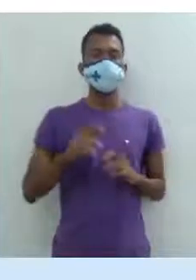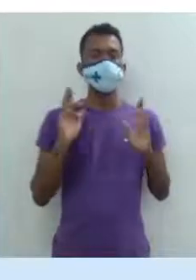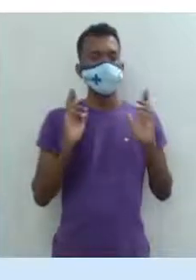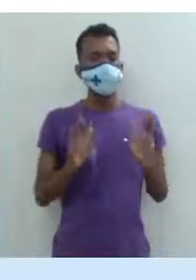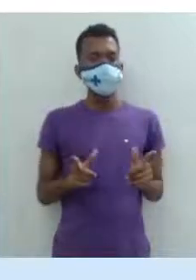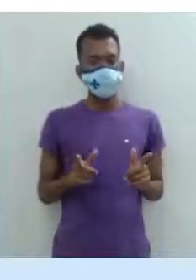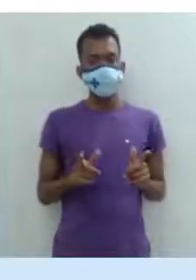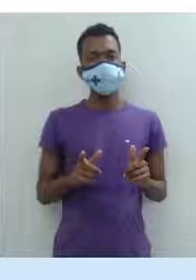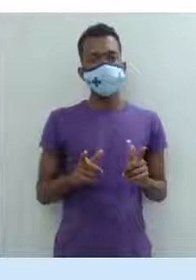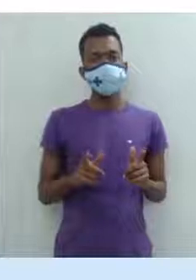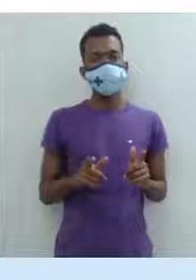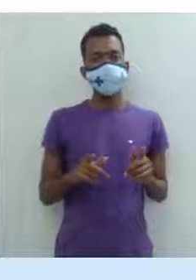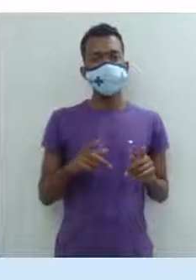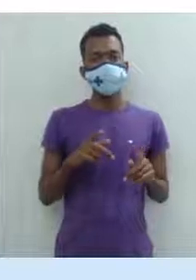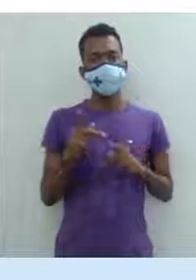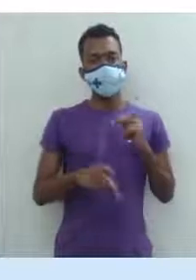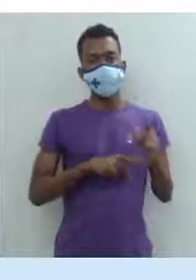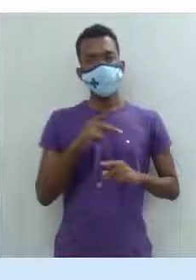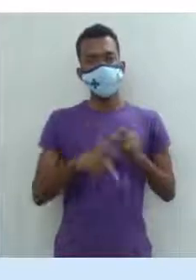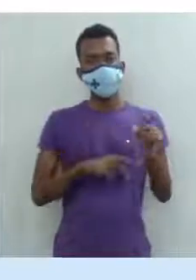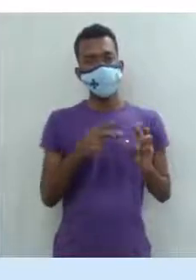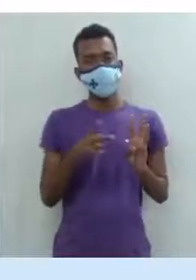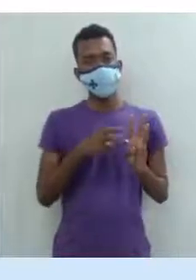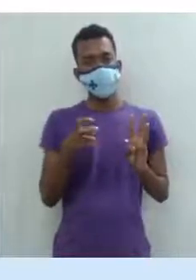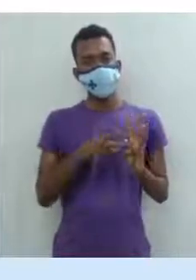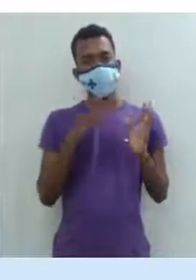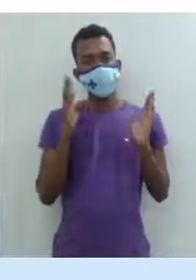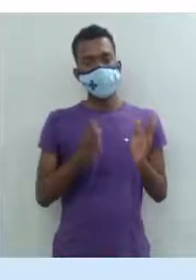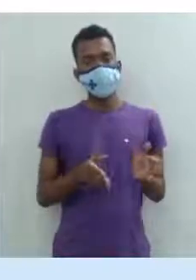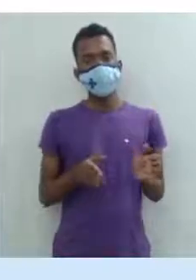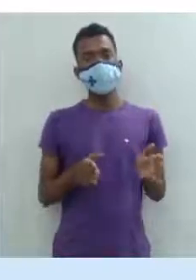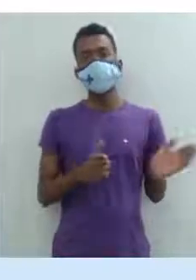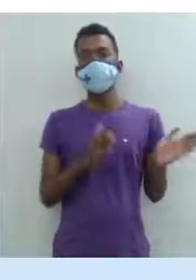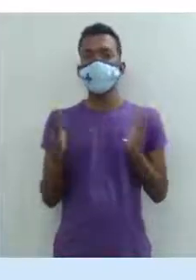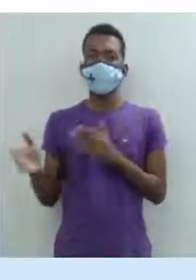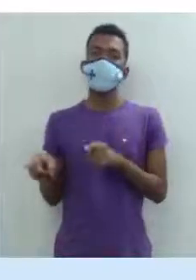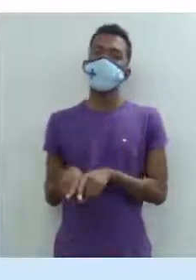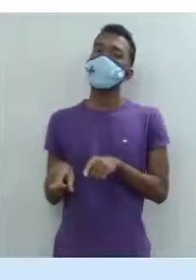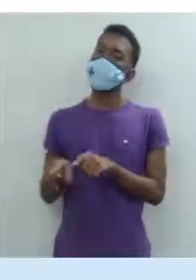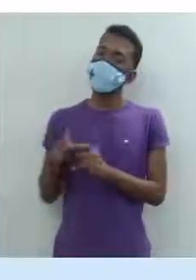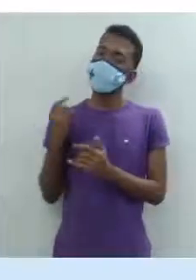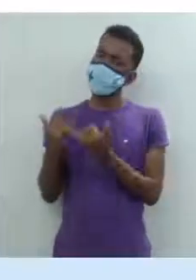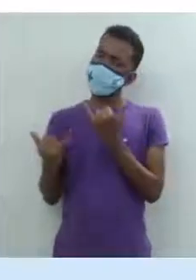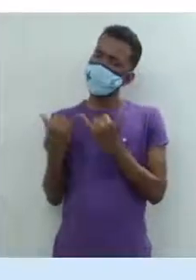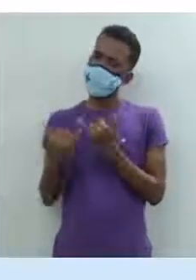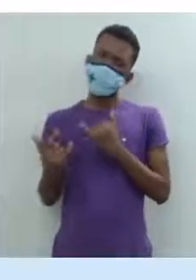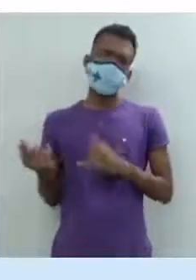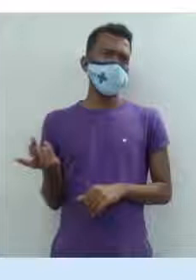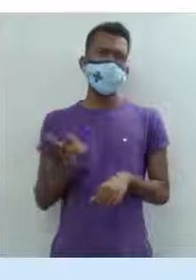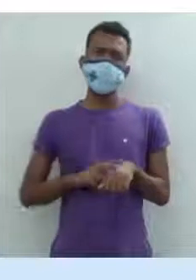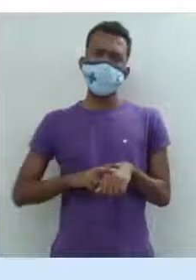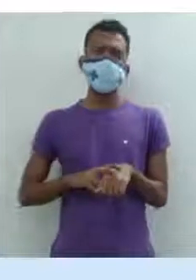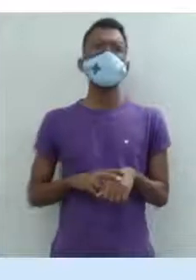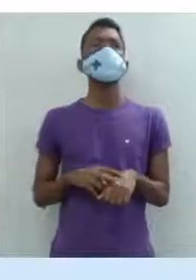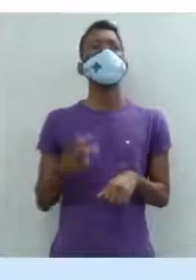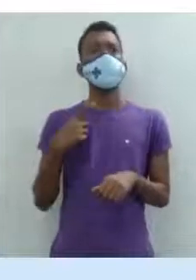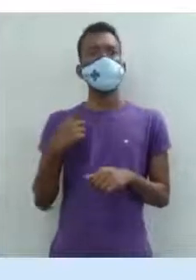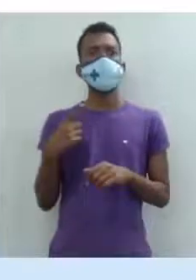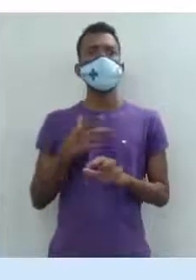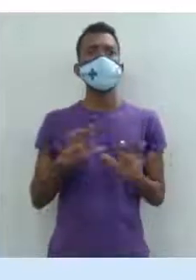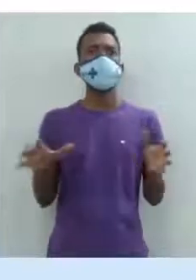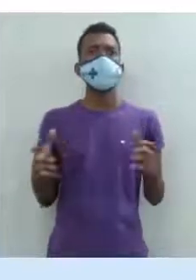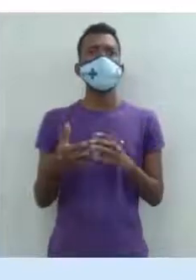os povos indígenas, por outro lado também semelhanças, isto é, o conjunto de